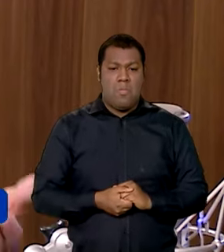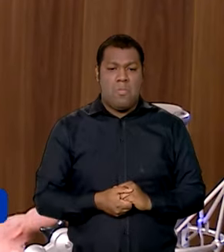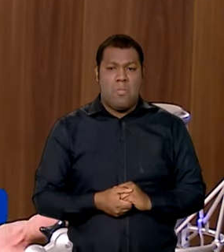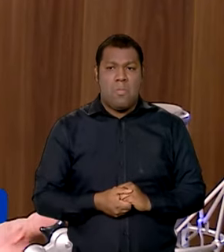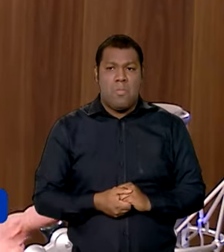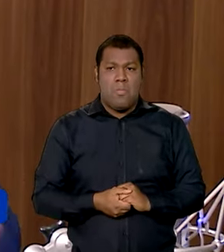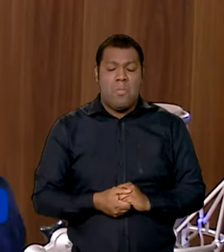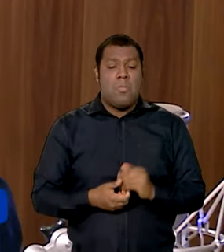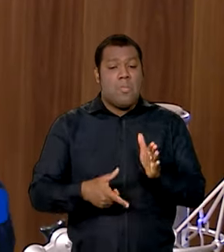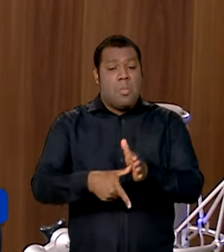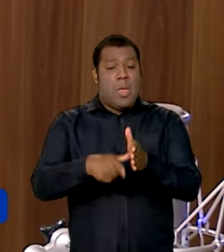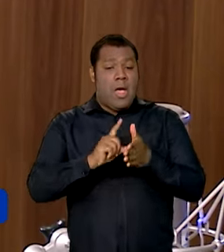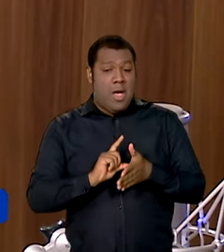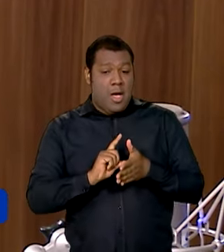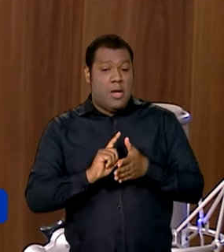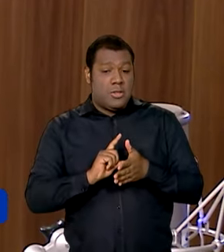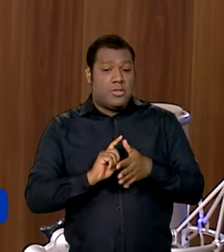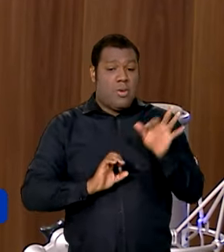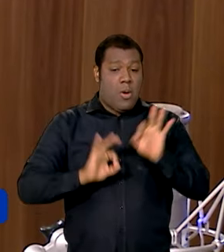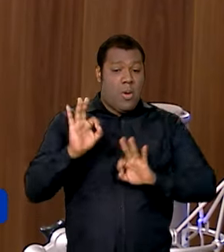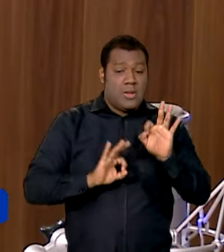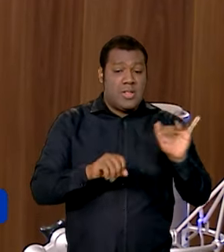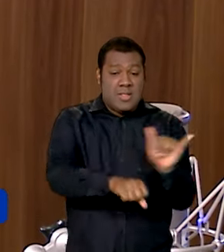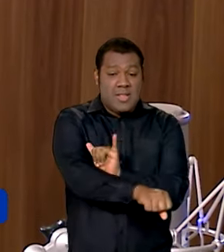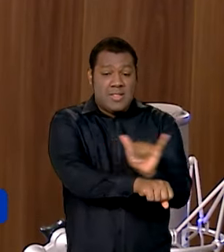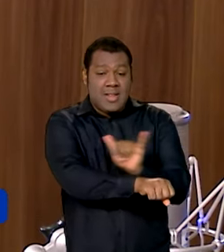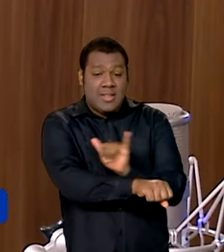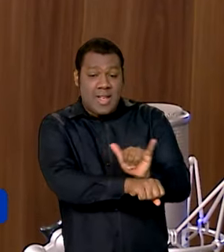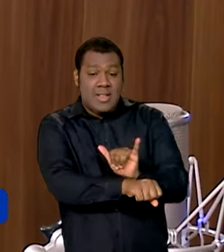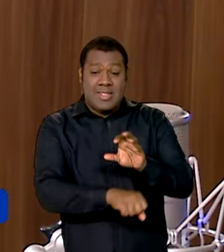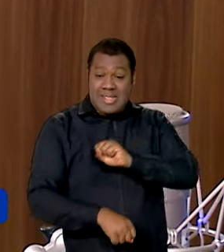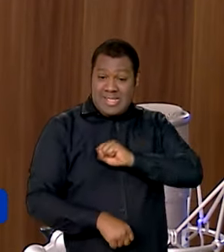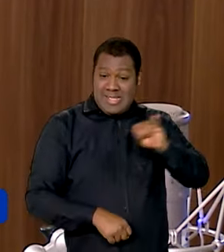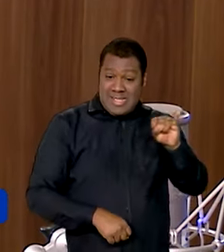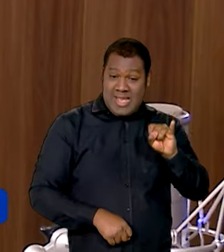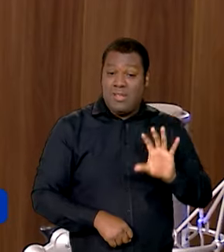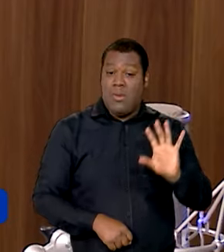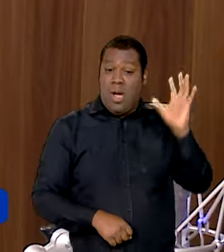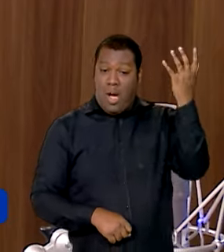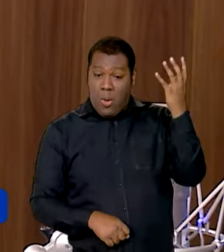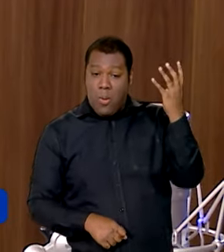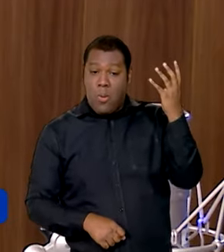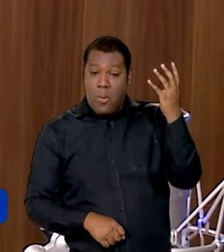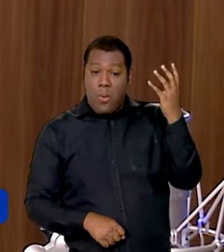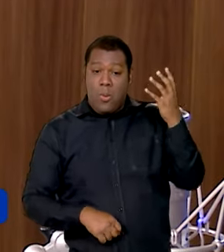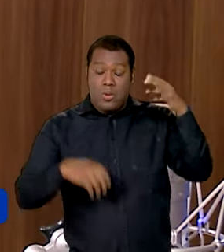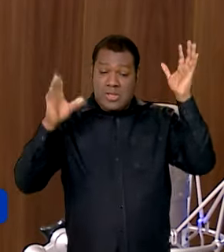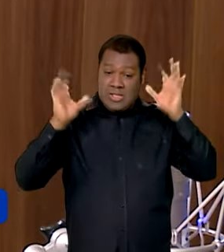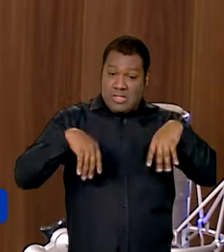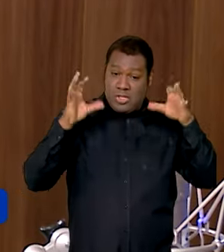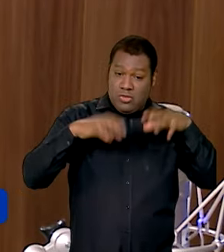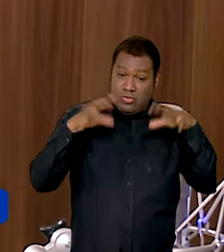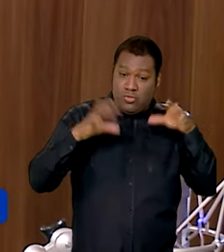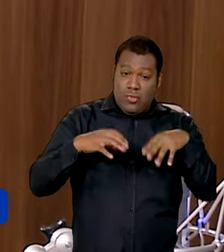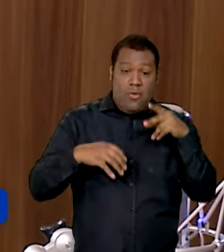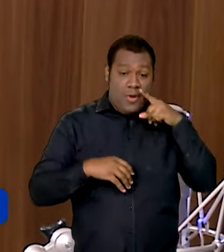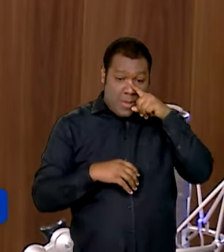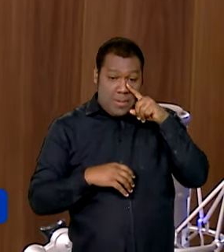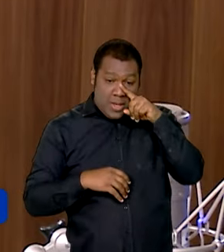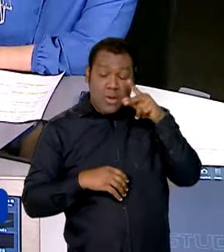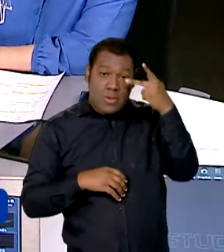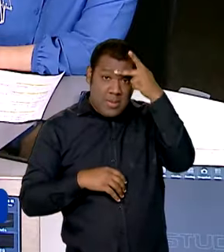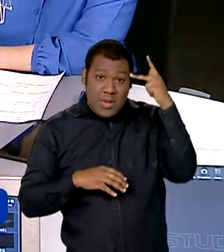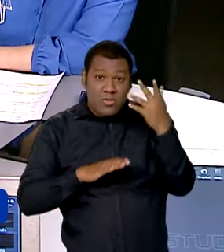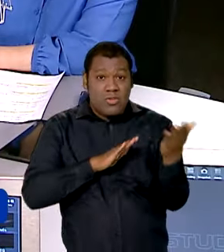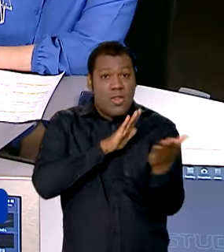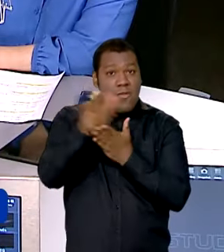o comando de quem então tudo isso a gente vai est preparando dentro desse dessa nova realidade que o o país vive em razão das